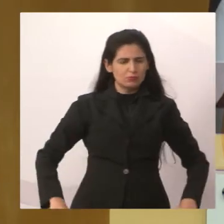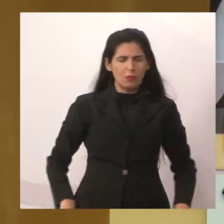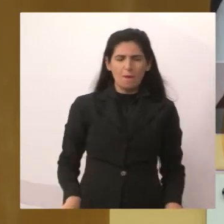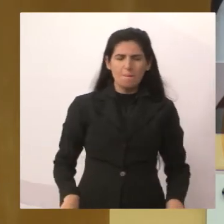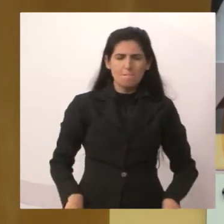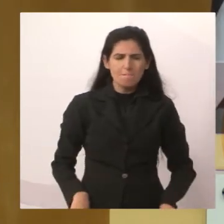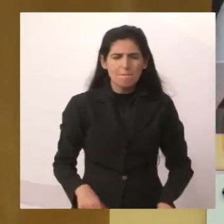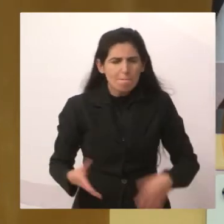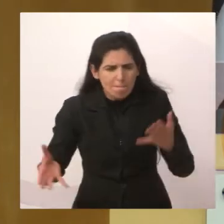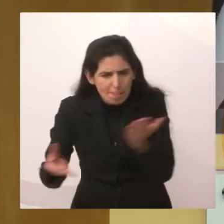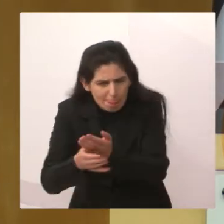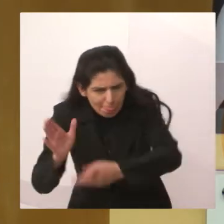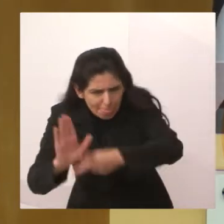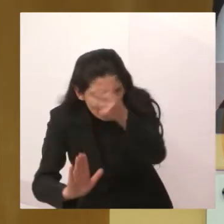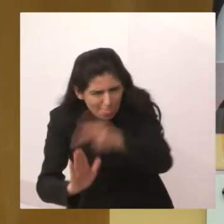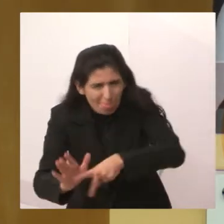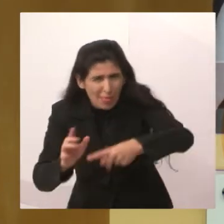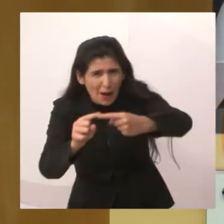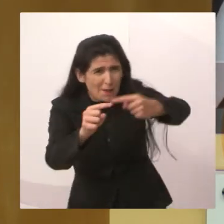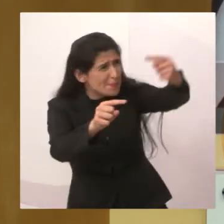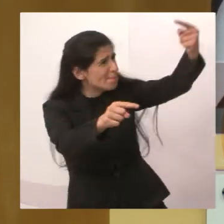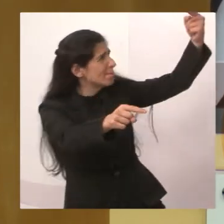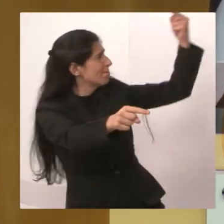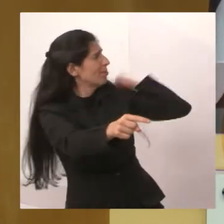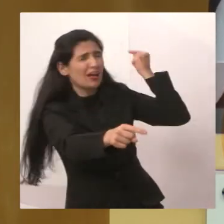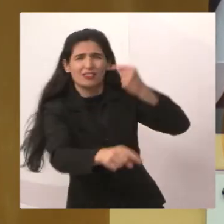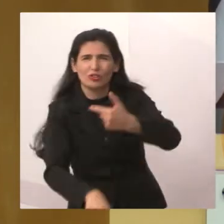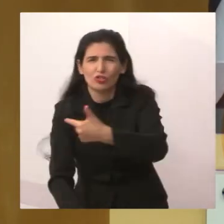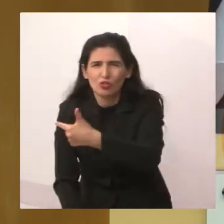projeto de 2001,